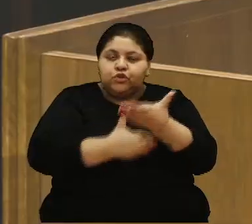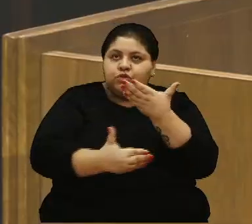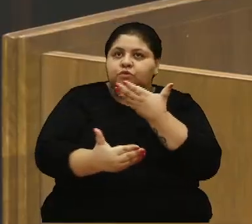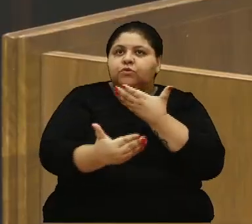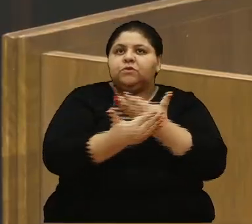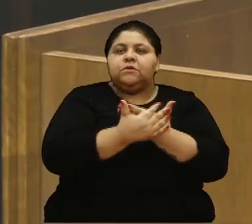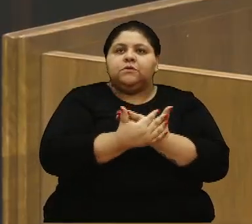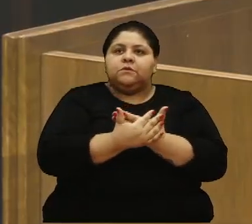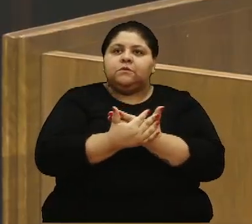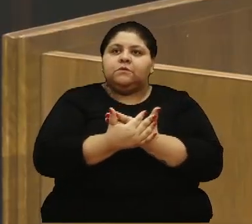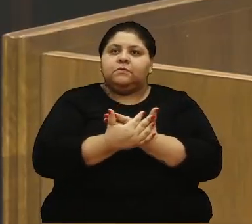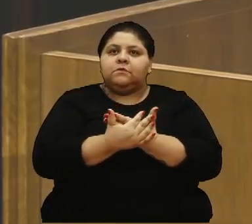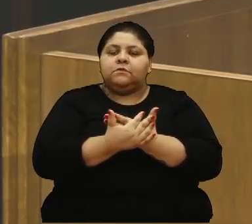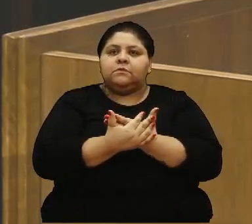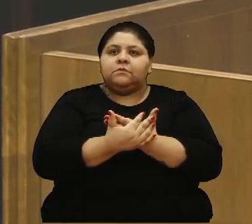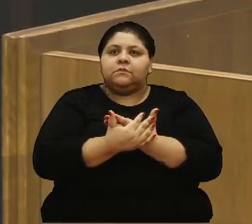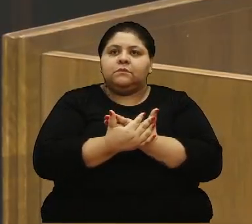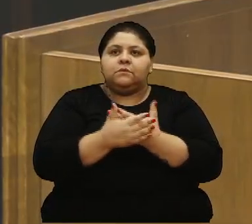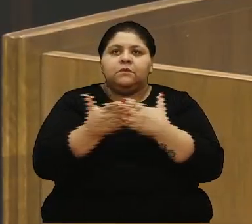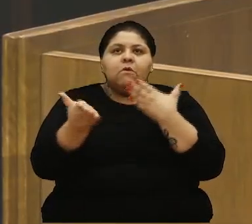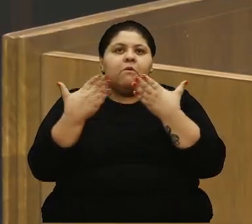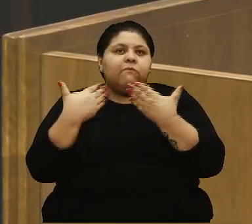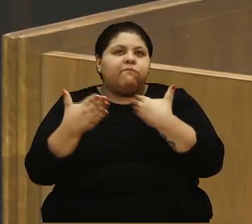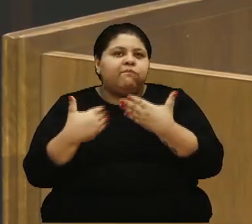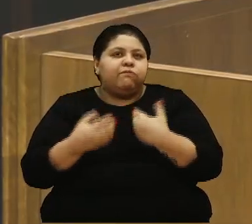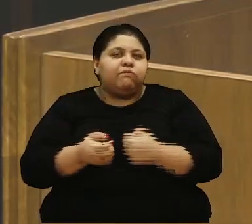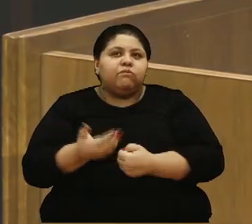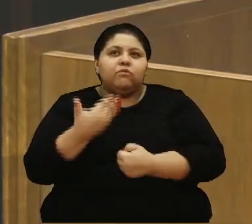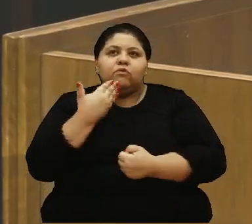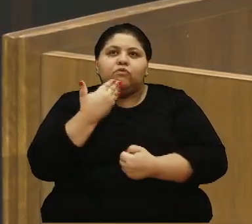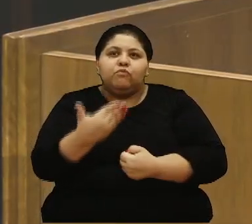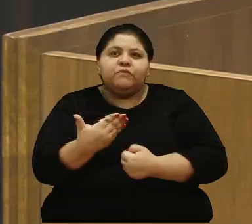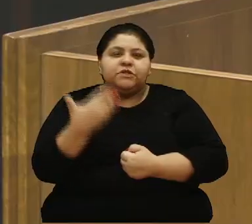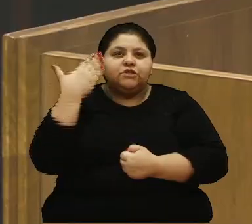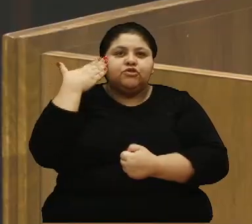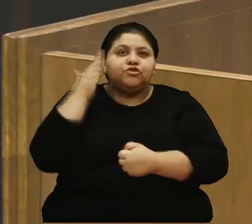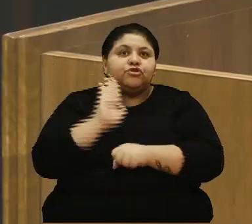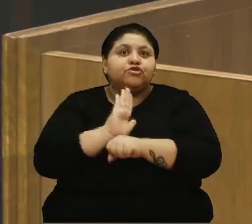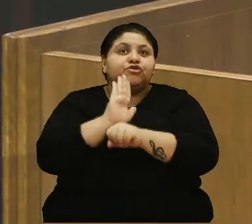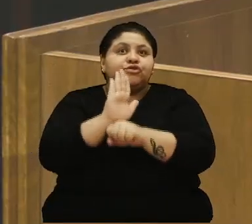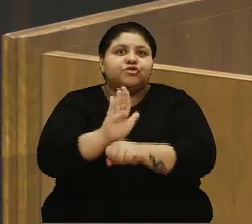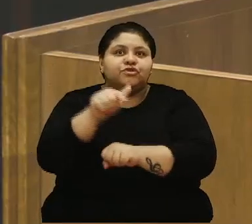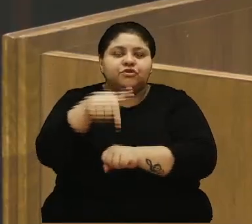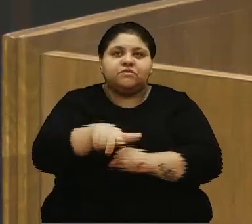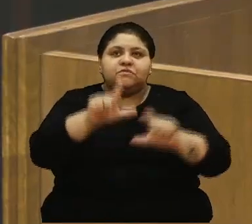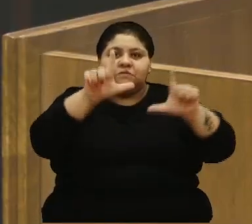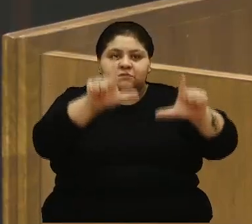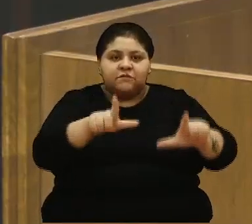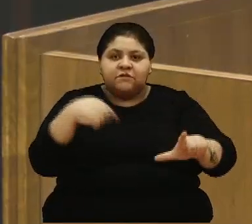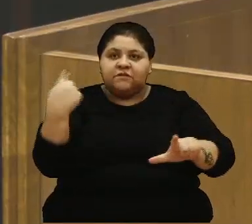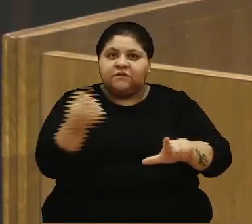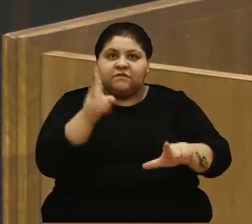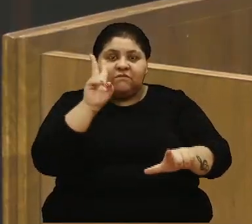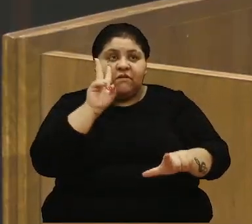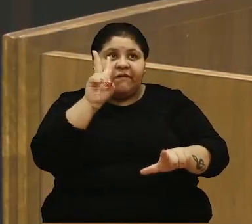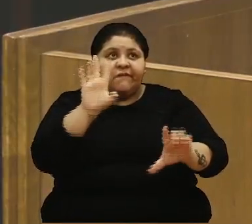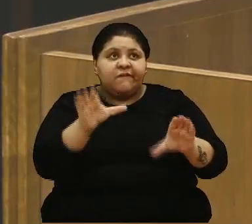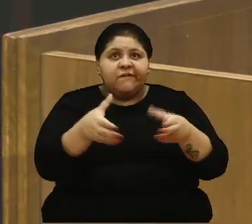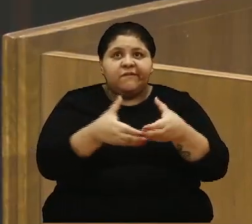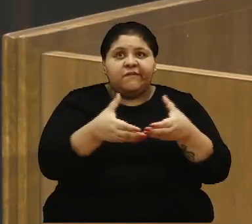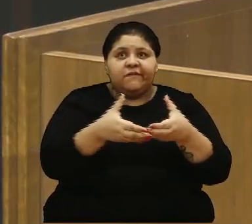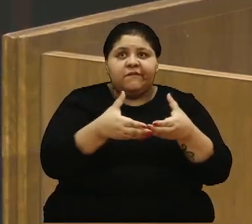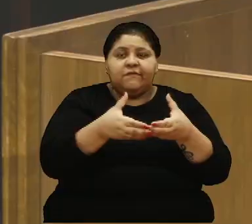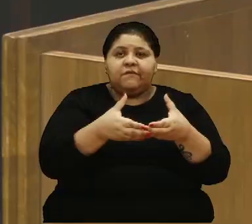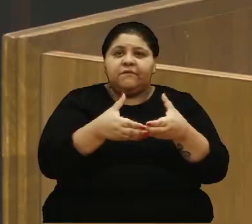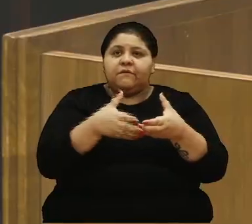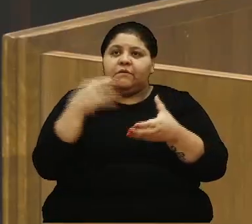né? Que foi uma conversa, quase um pedido de socorro, como disseram as mães aqui no nosso gabinete, e a gente vê a frente parlamentar com uma realização